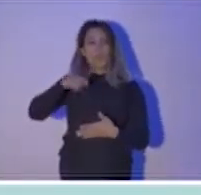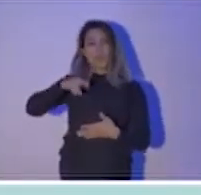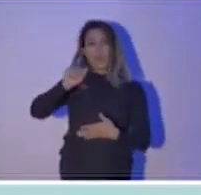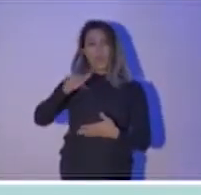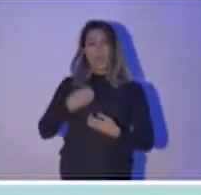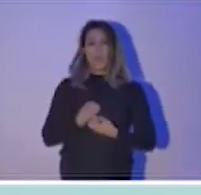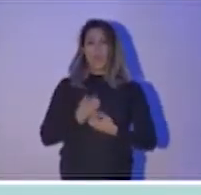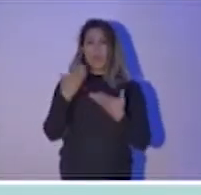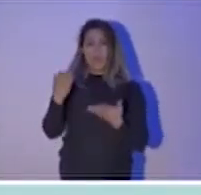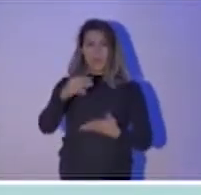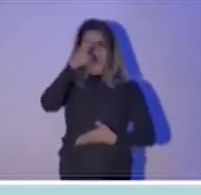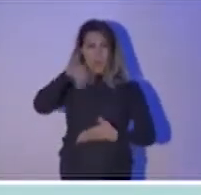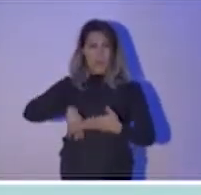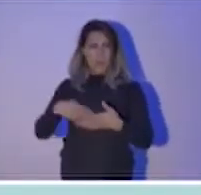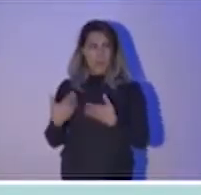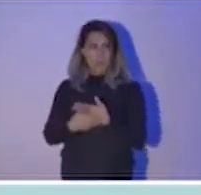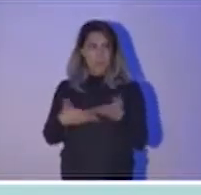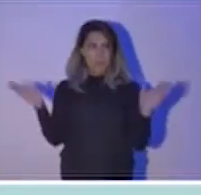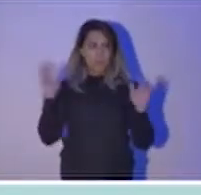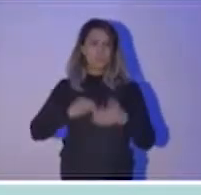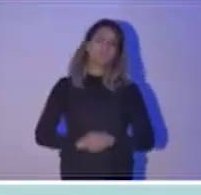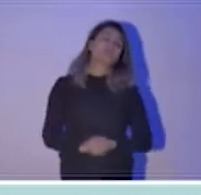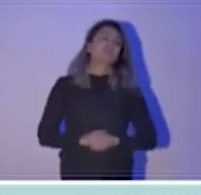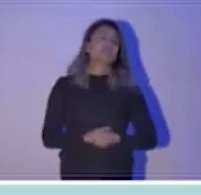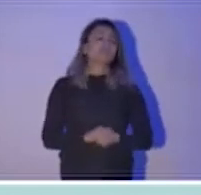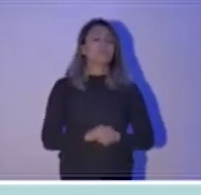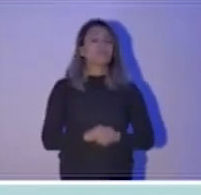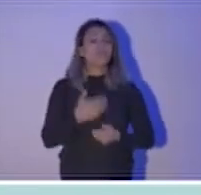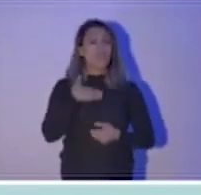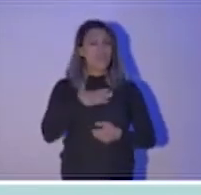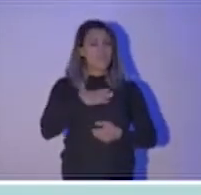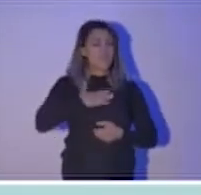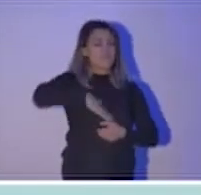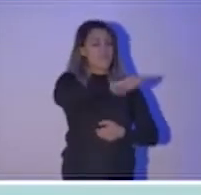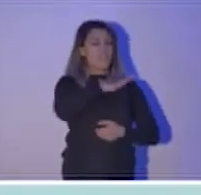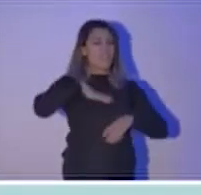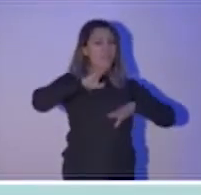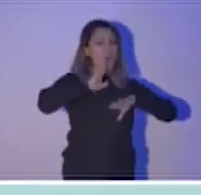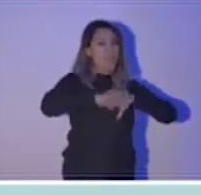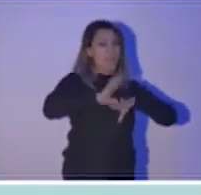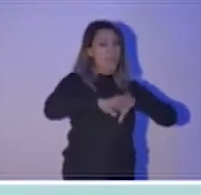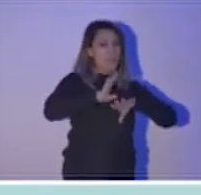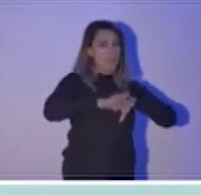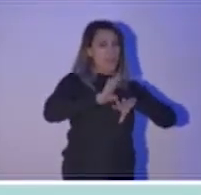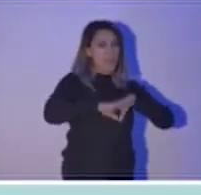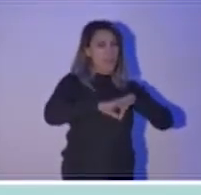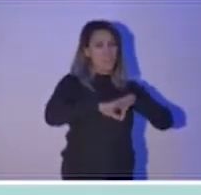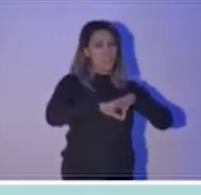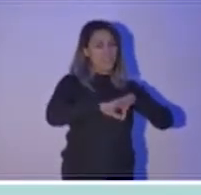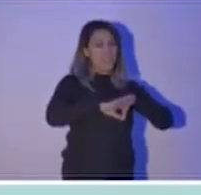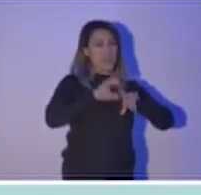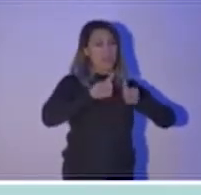por favor? Eu sou da área de matemática, mas eu sou péssima em memorizar qualquer